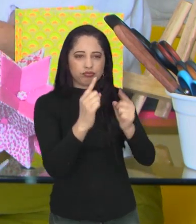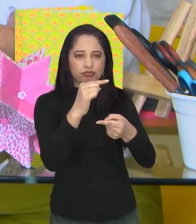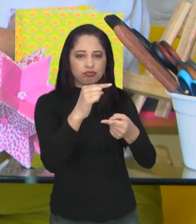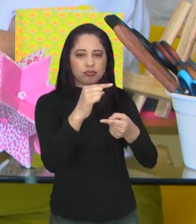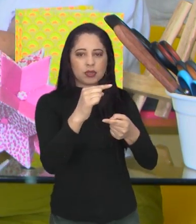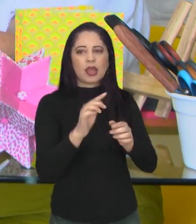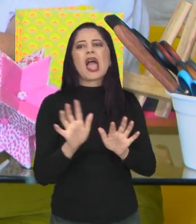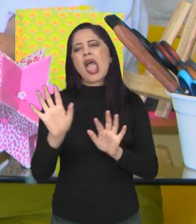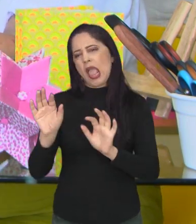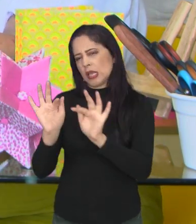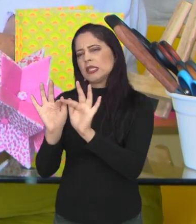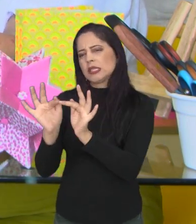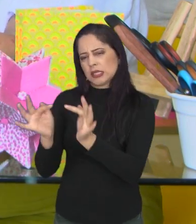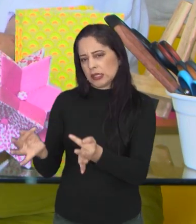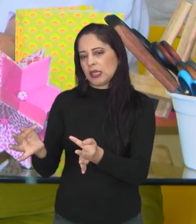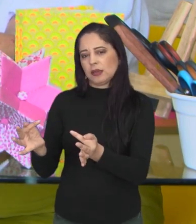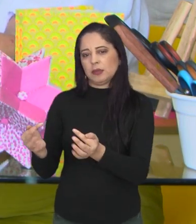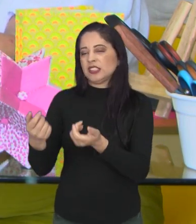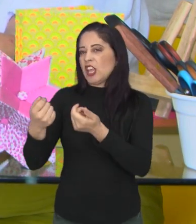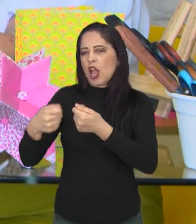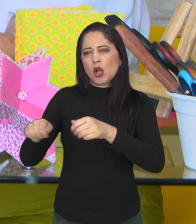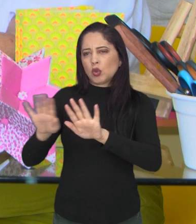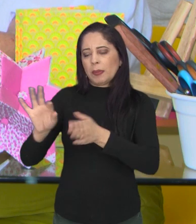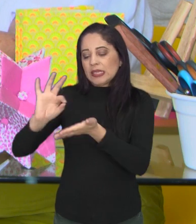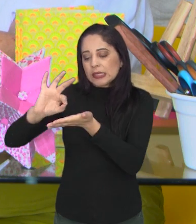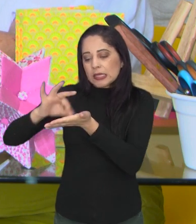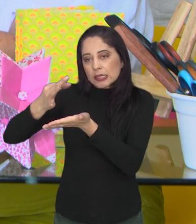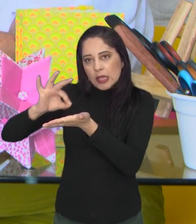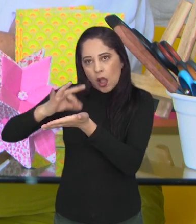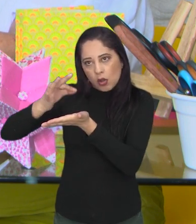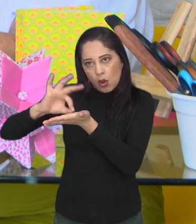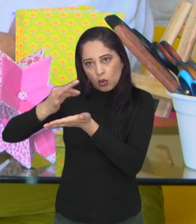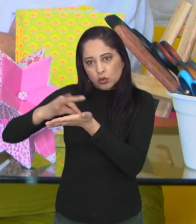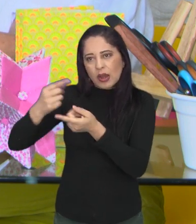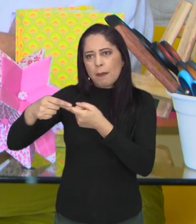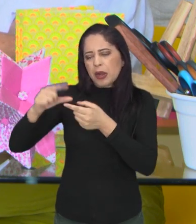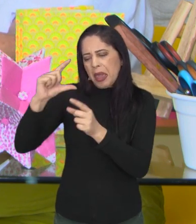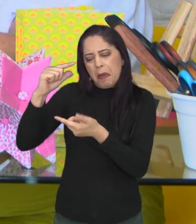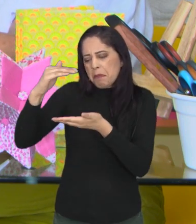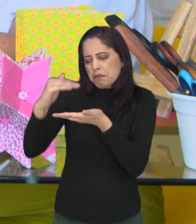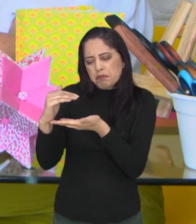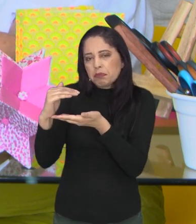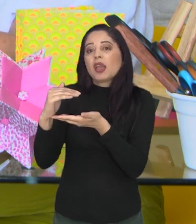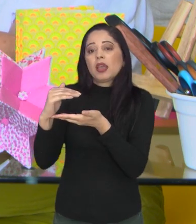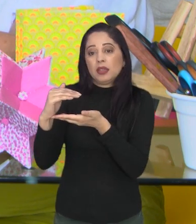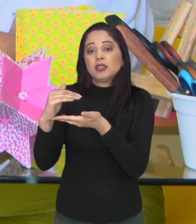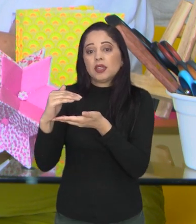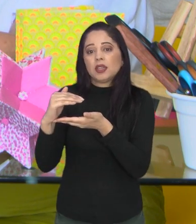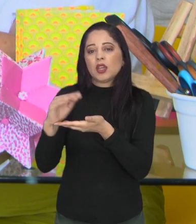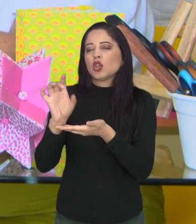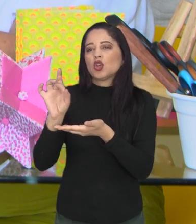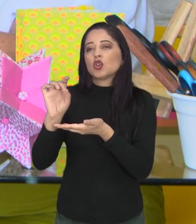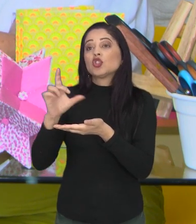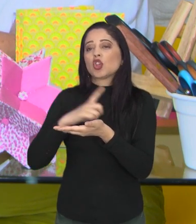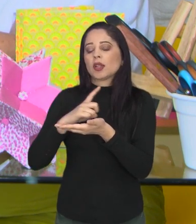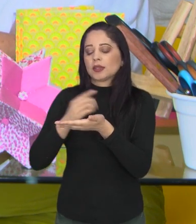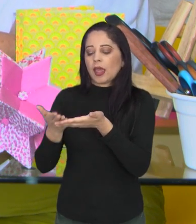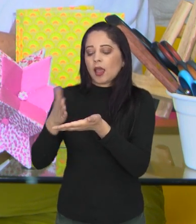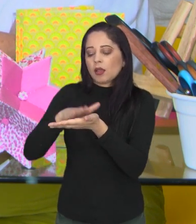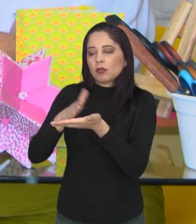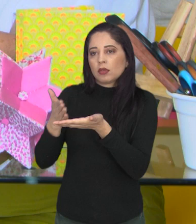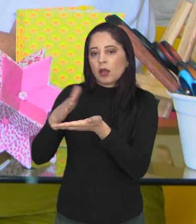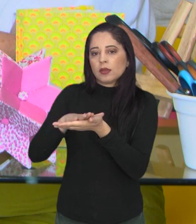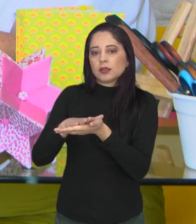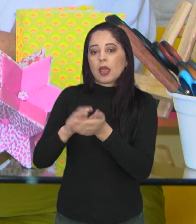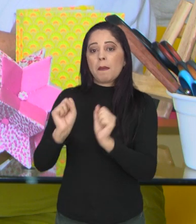esse é mais simples né ele não precisa da costura né Por Conta do tamanho então ele só tem essa capa e aí